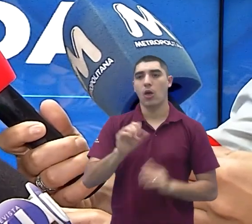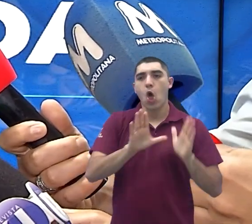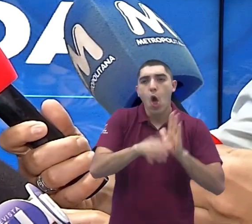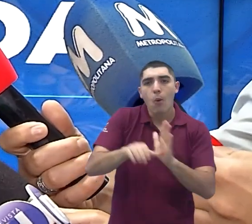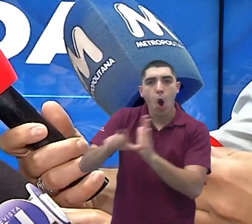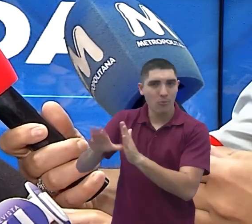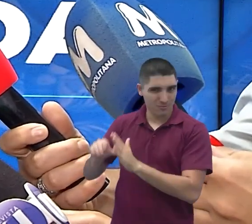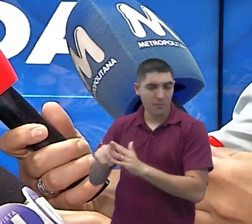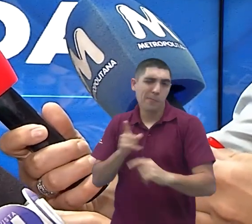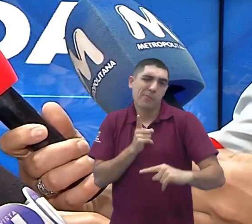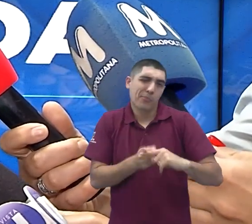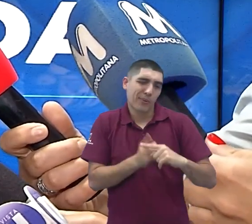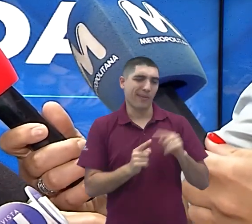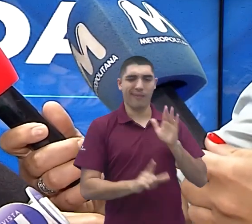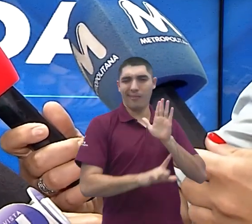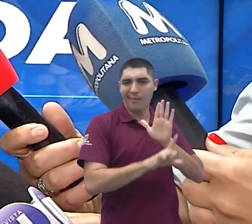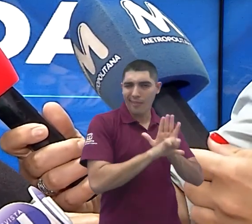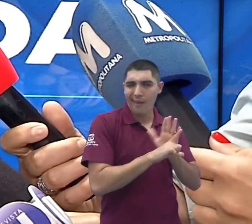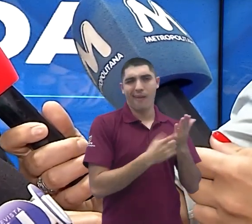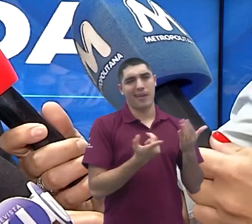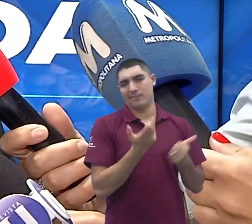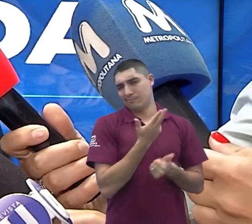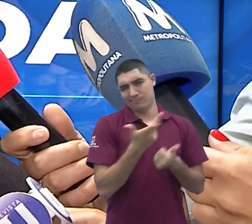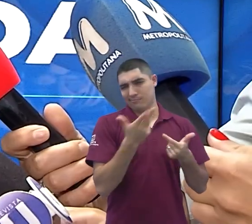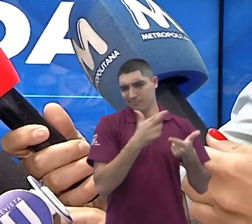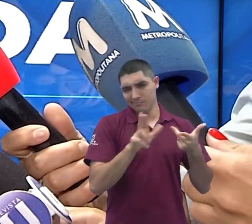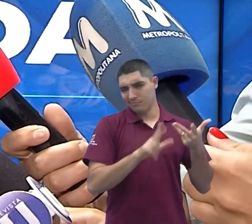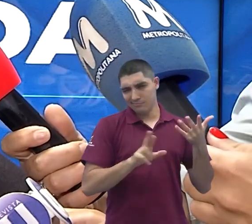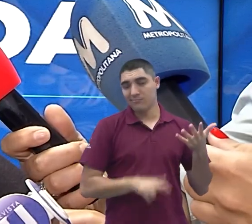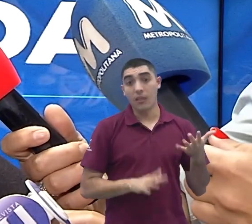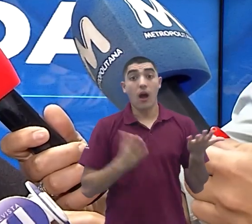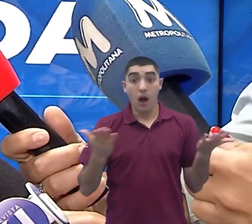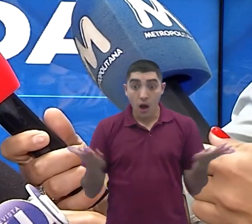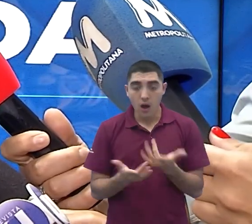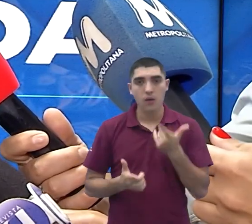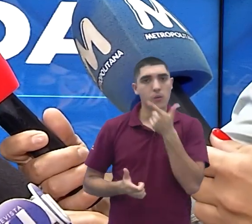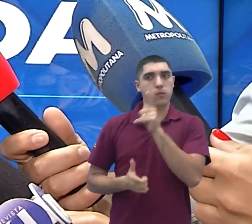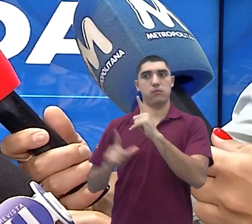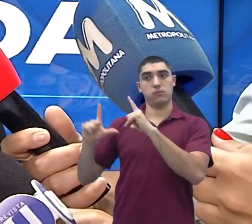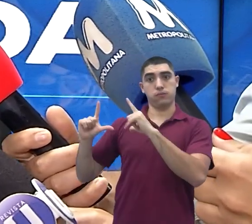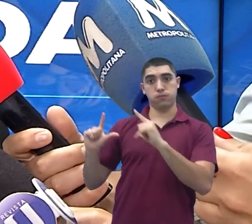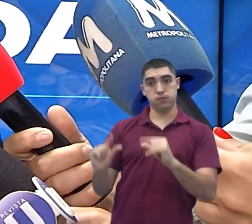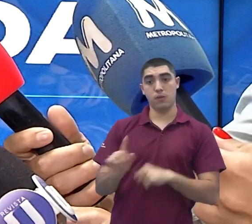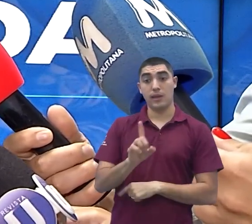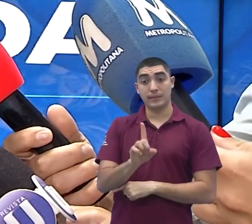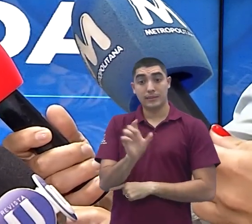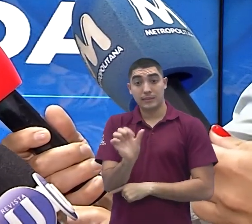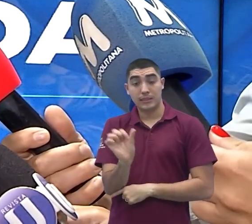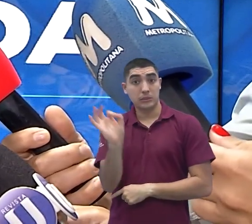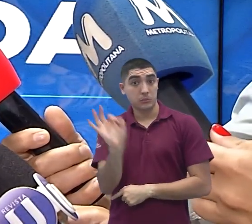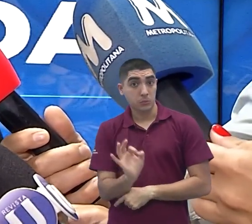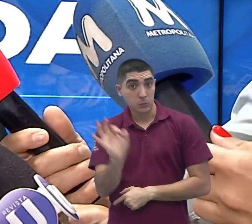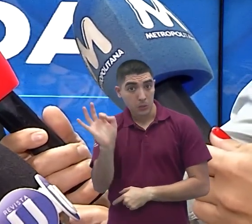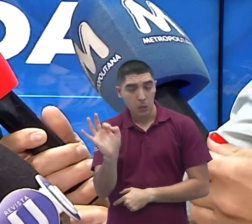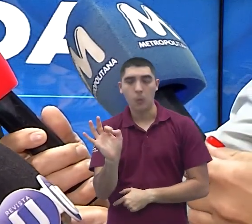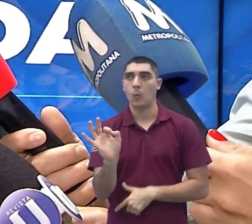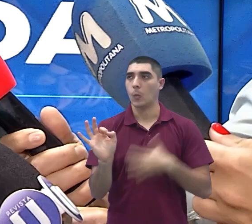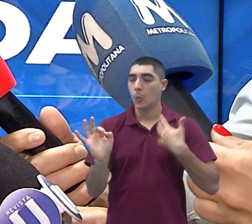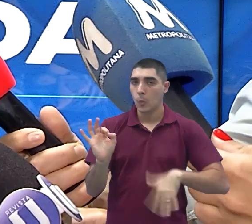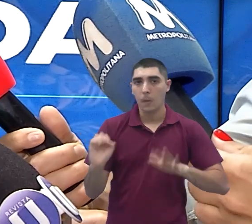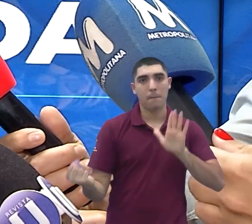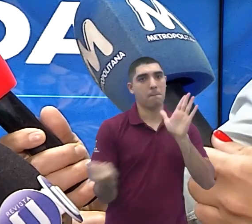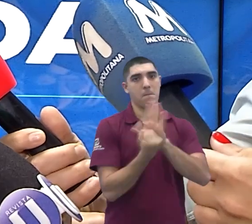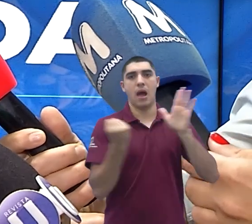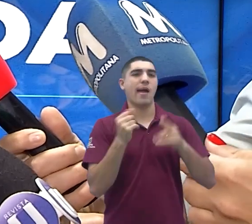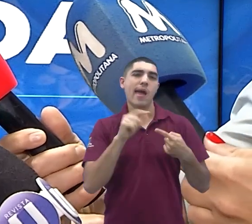era furtos, até por causa da própria legislação, até por causa de vários outros fatores, mas isso a gente conseguiu agora uma queda de 16%, também é uma